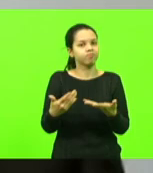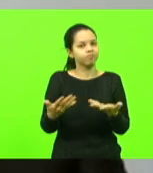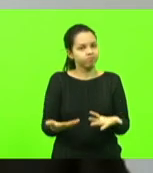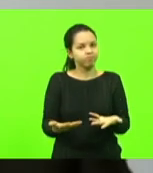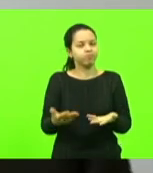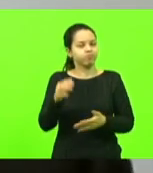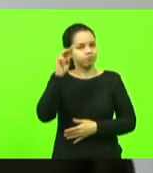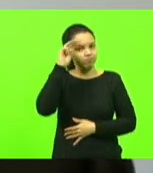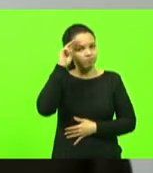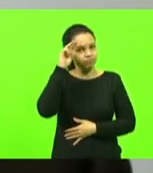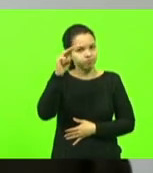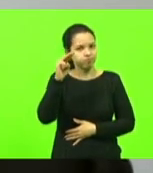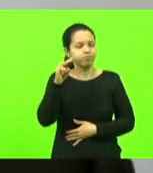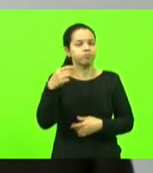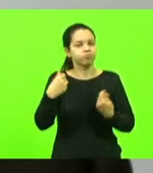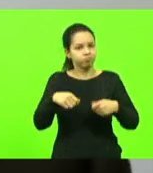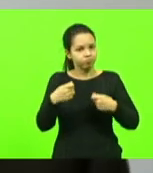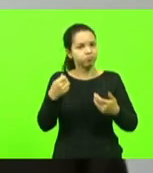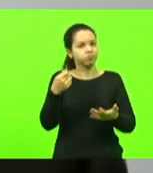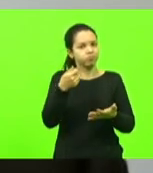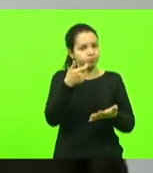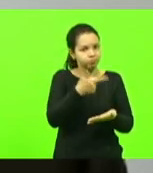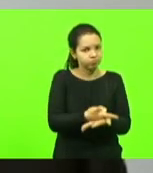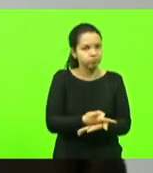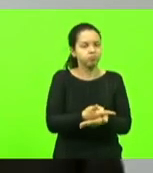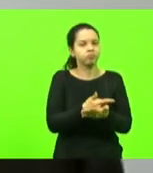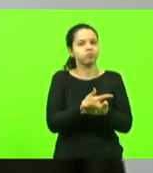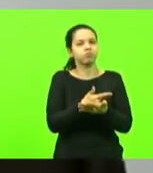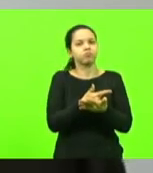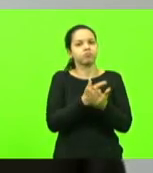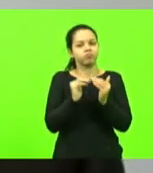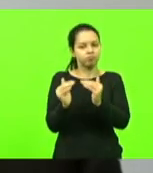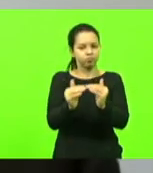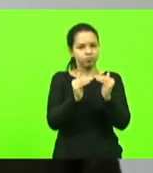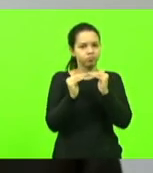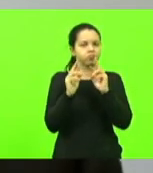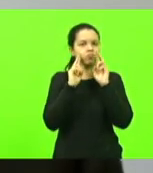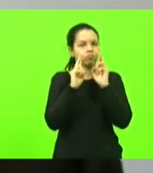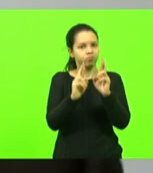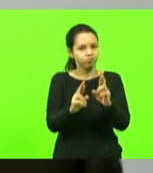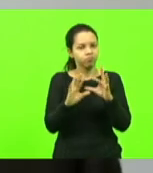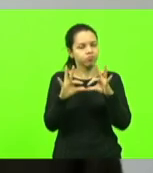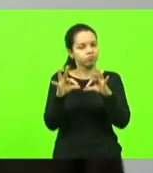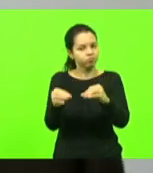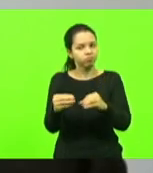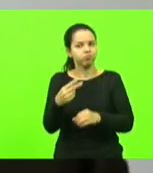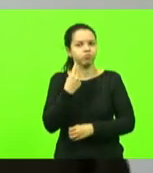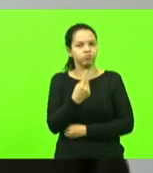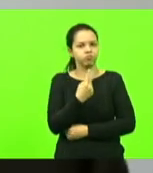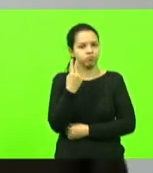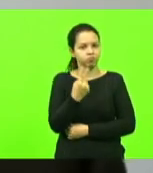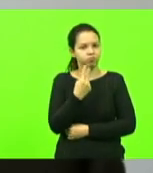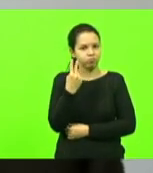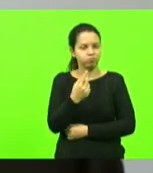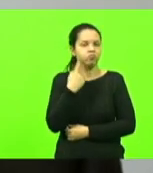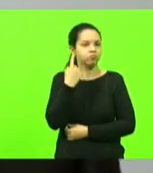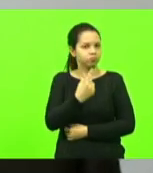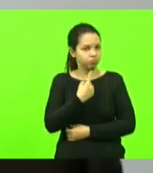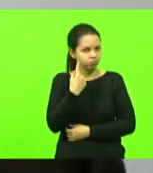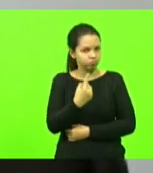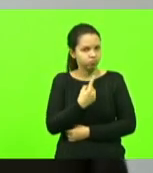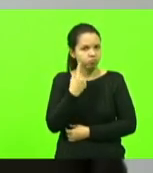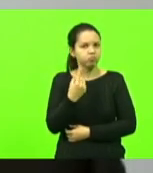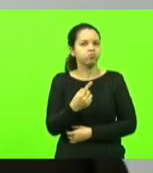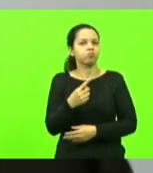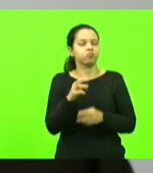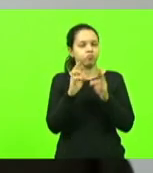Moisés pague de forma isonômica, respeitando todos os colegas vereadores, deputados,